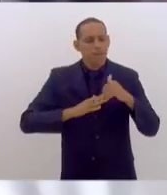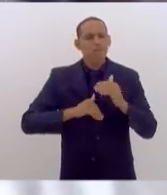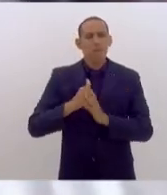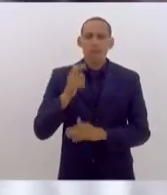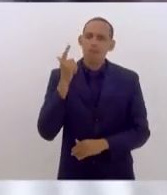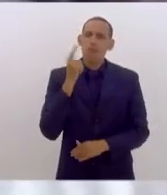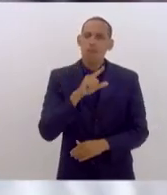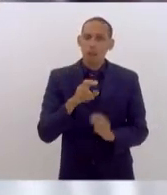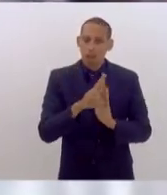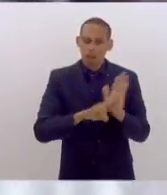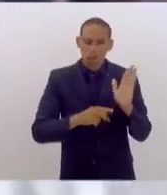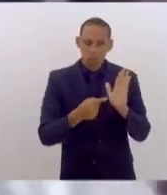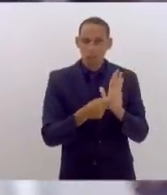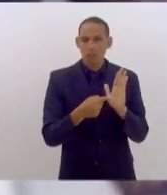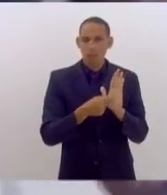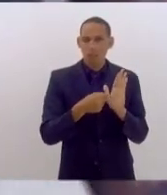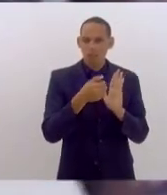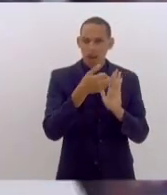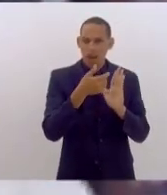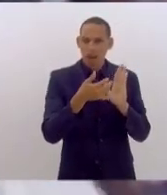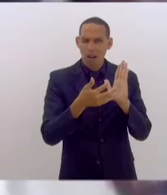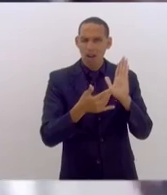esse relatório